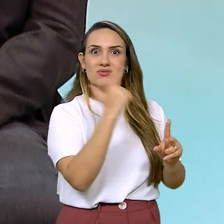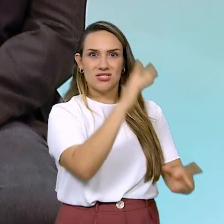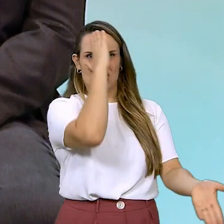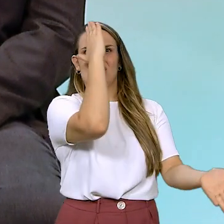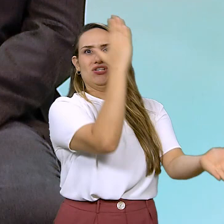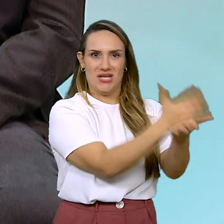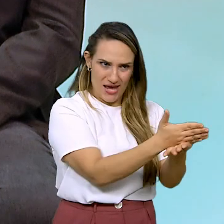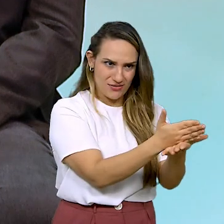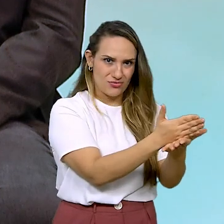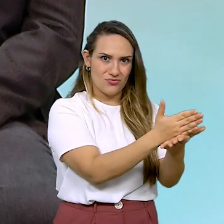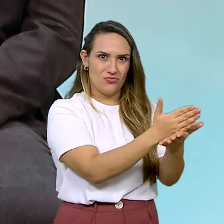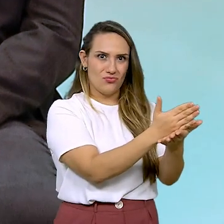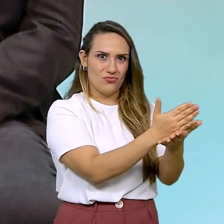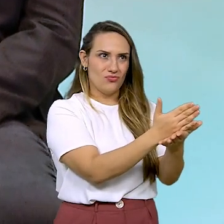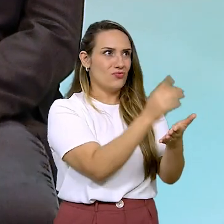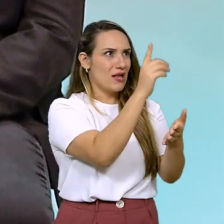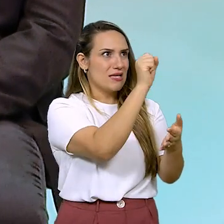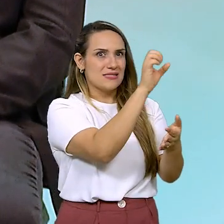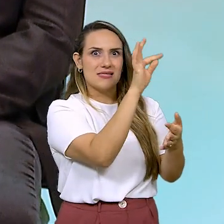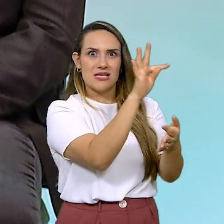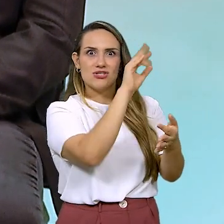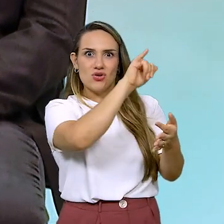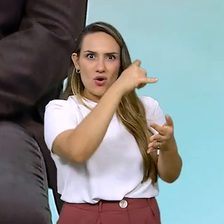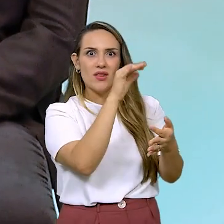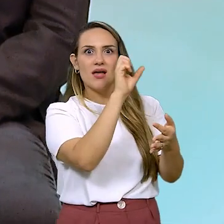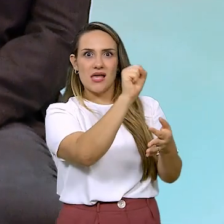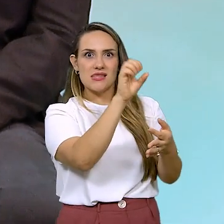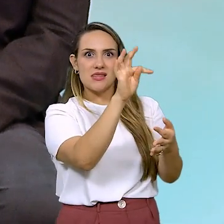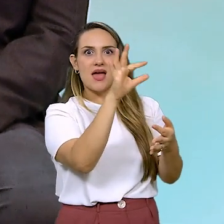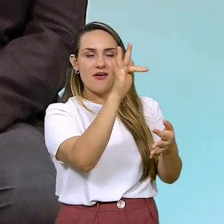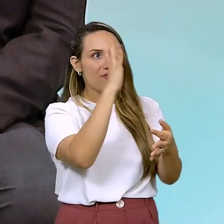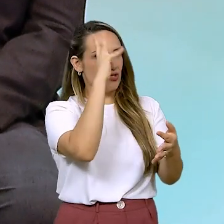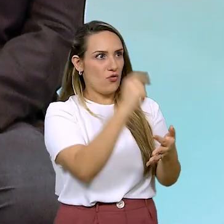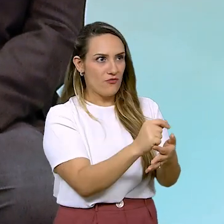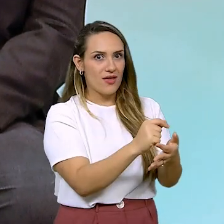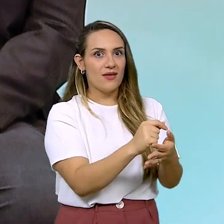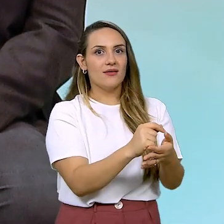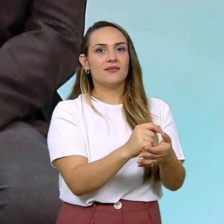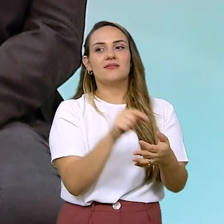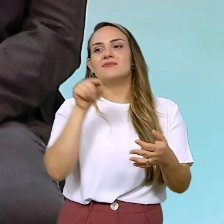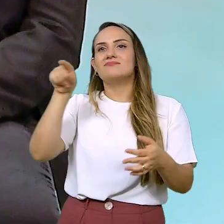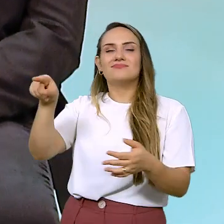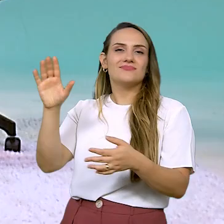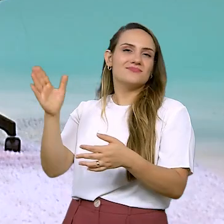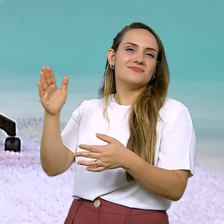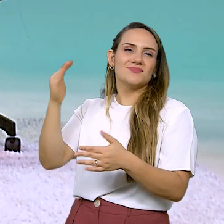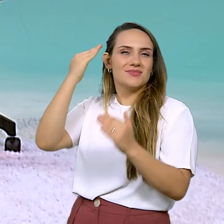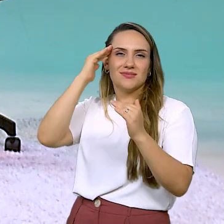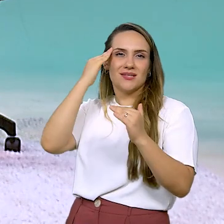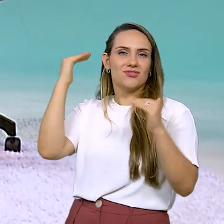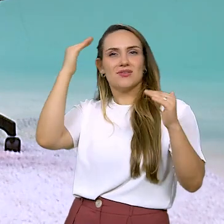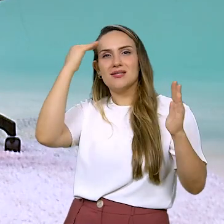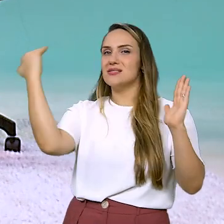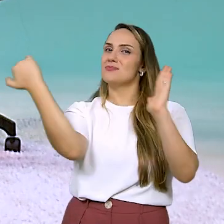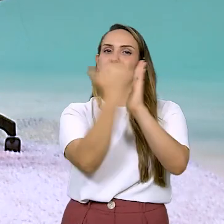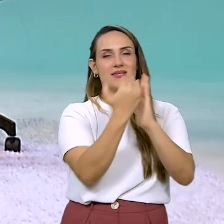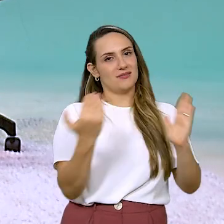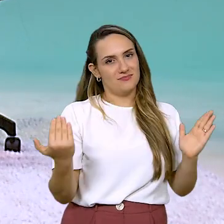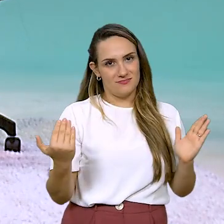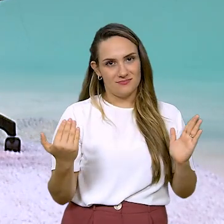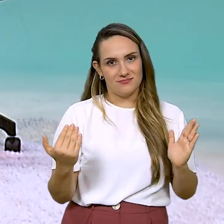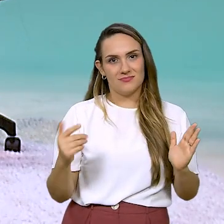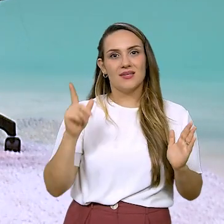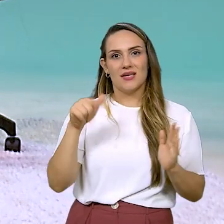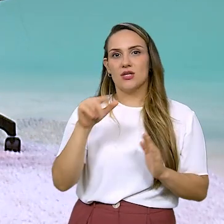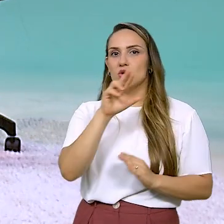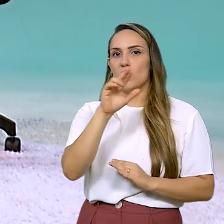a Procuradoria-Geral da Fazenda Nacional, ou mesmo a própria Receita Federal, emite as chamadas COSITs, né, que são as soluções de